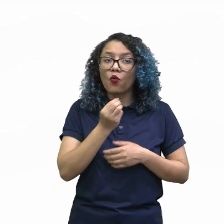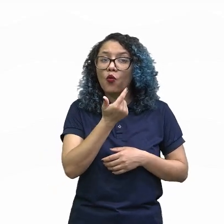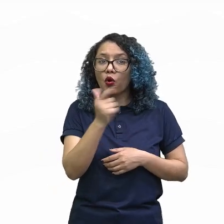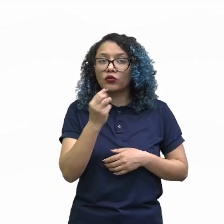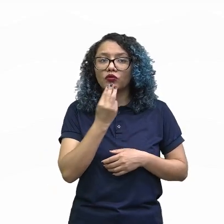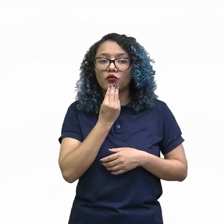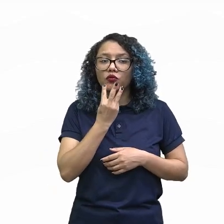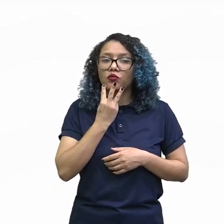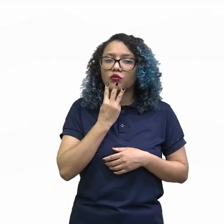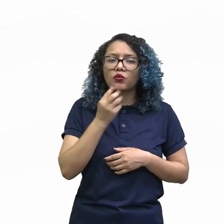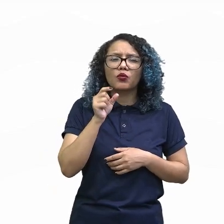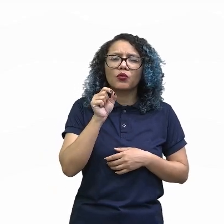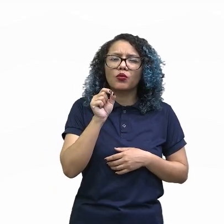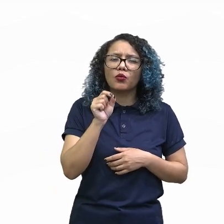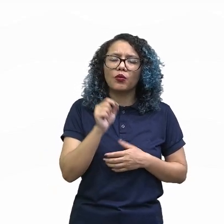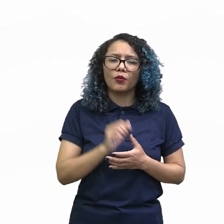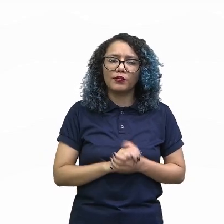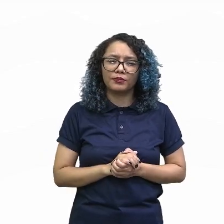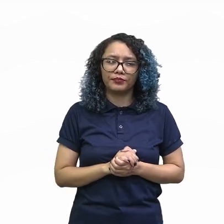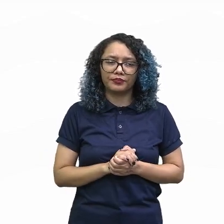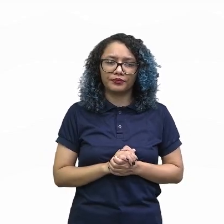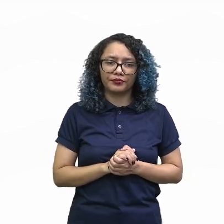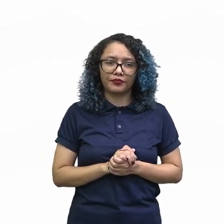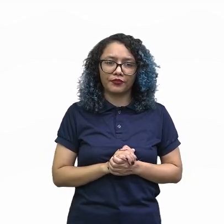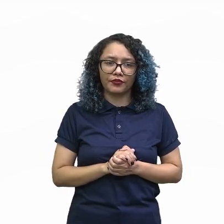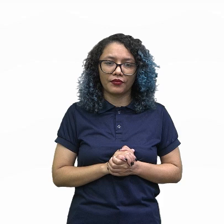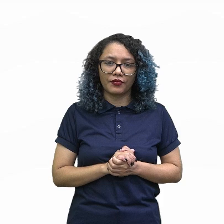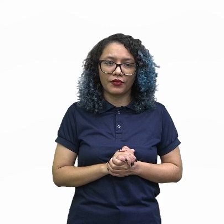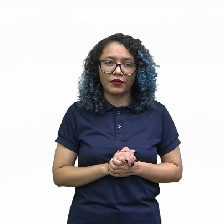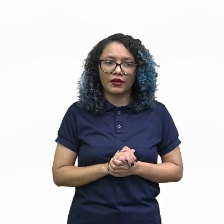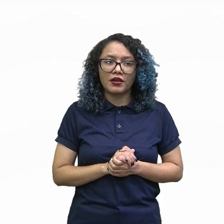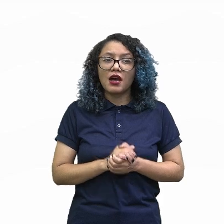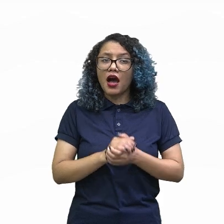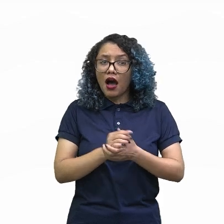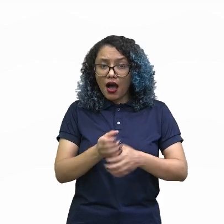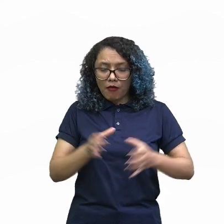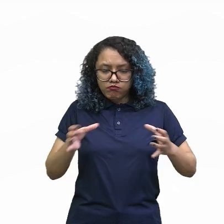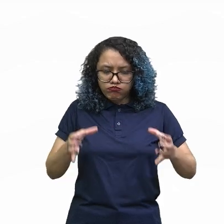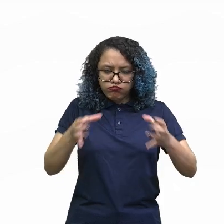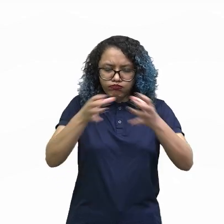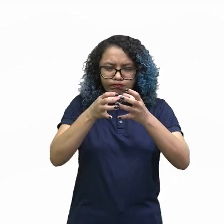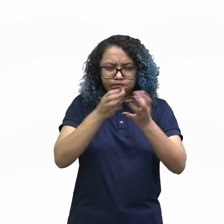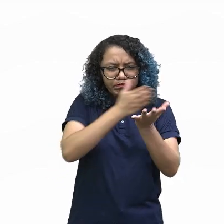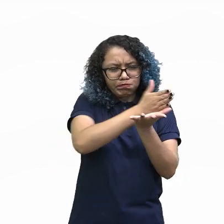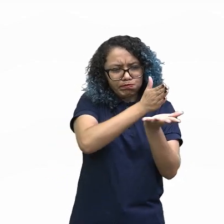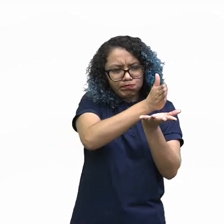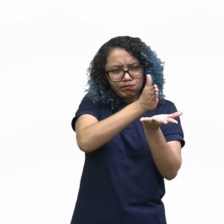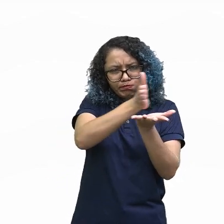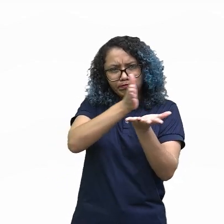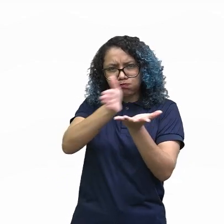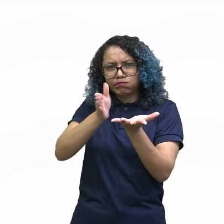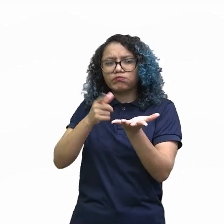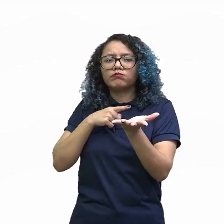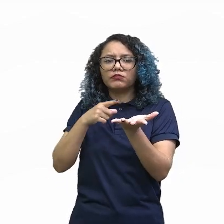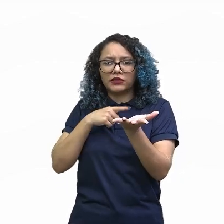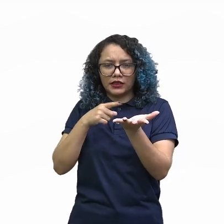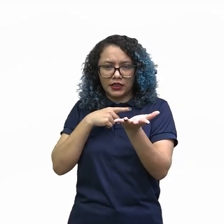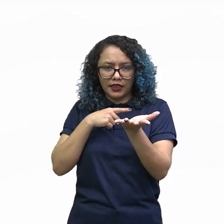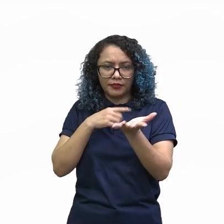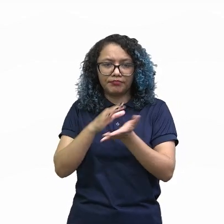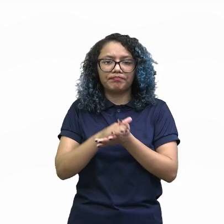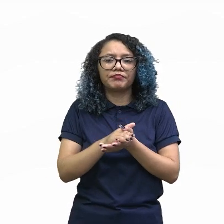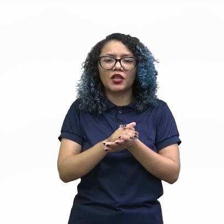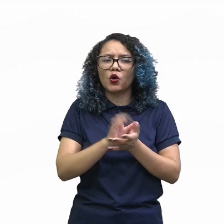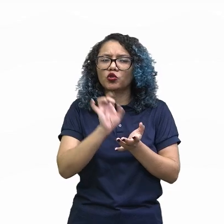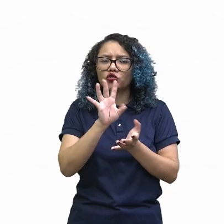Weber, existem múltiplas dimensões da estratificação. Então, ele diz o seguinte, que a estratificação social não